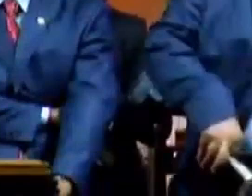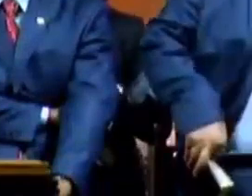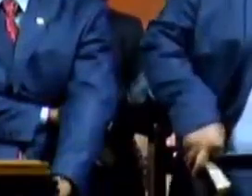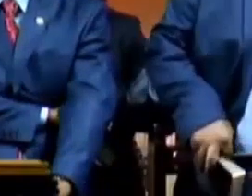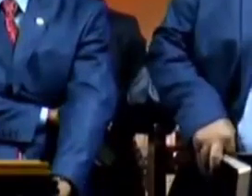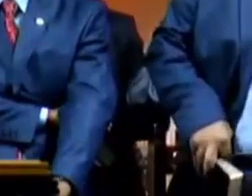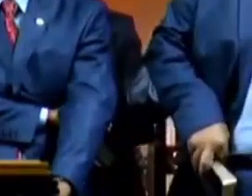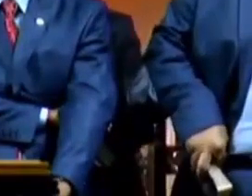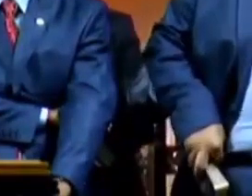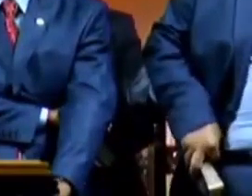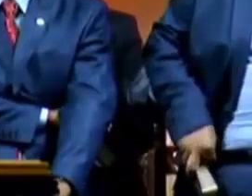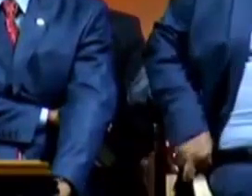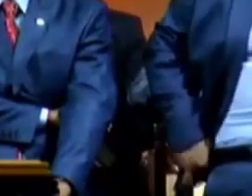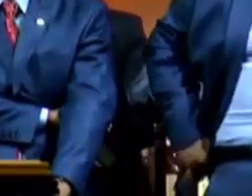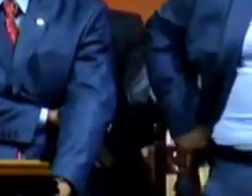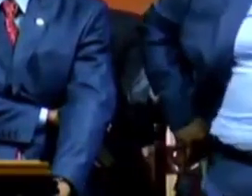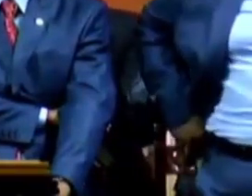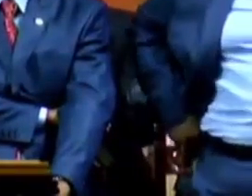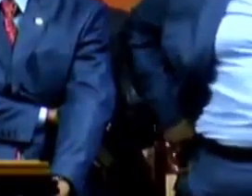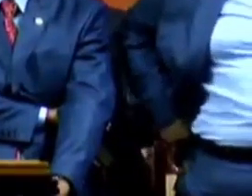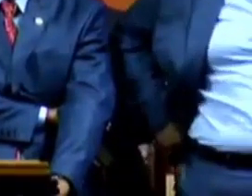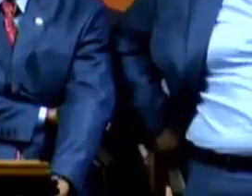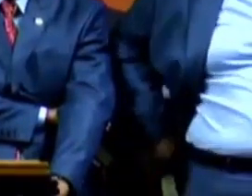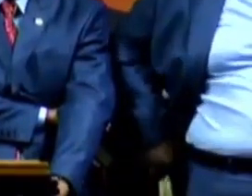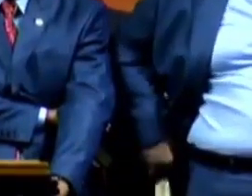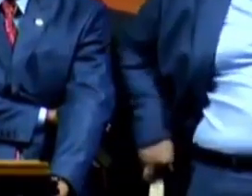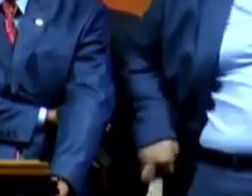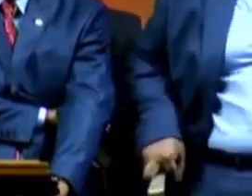Eu quero orar com você nessa noite.